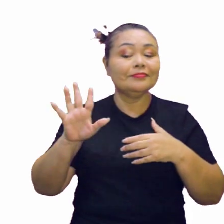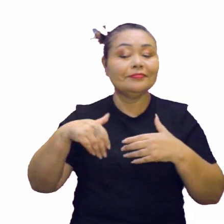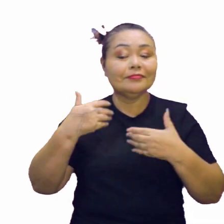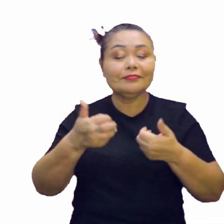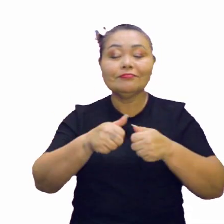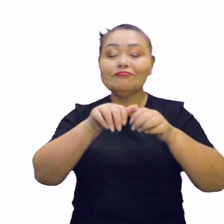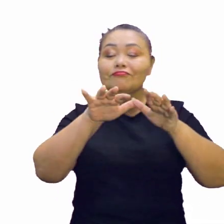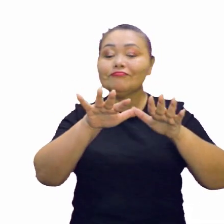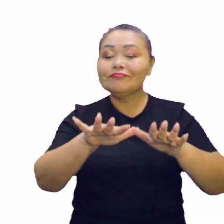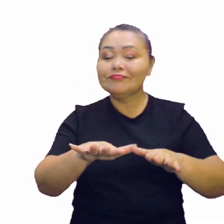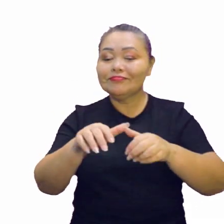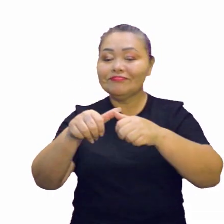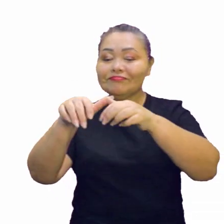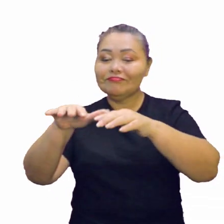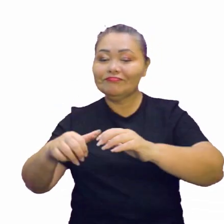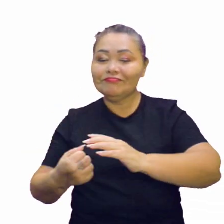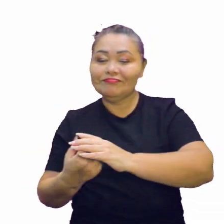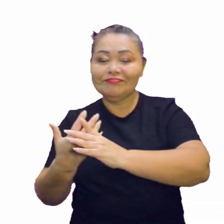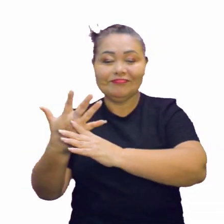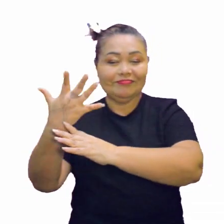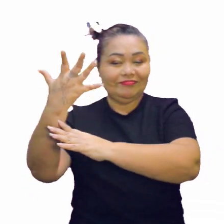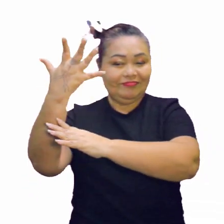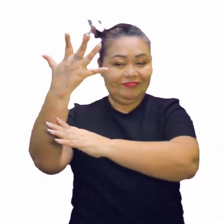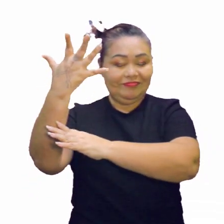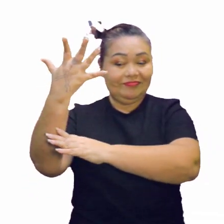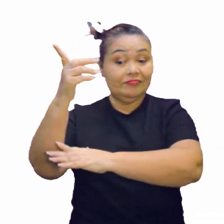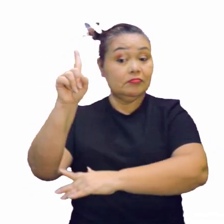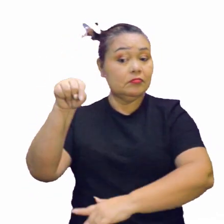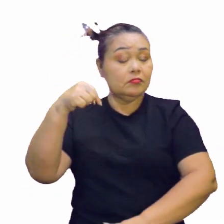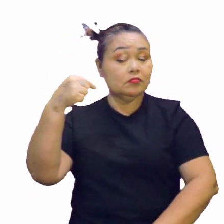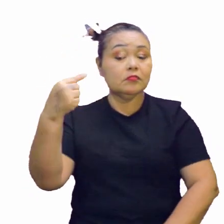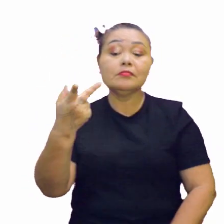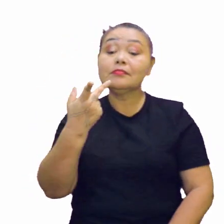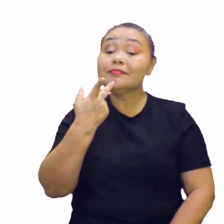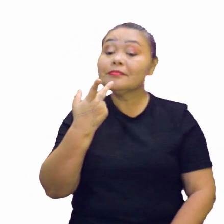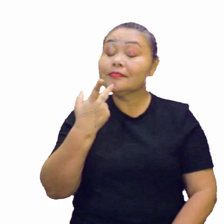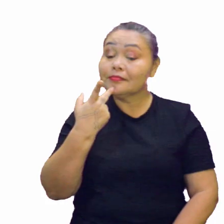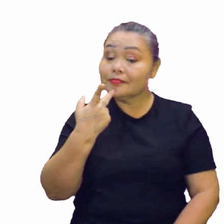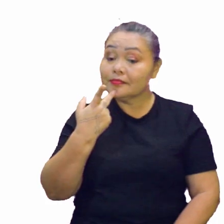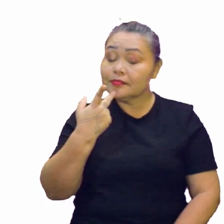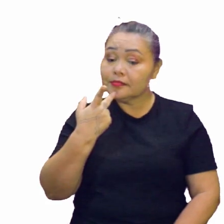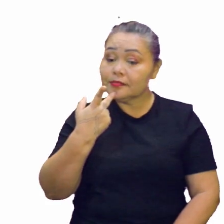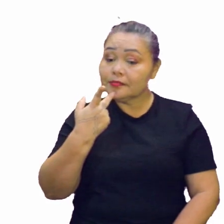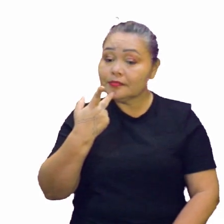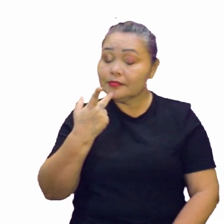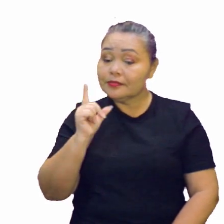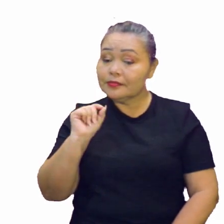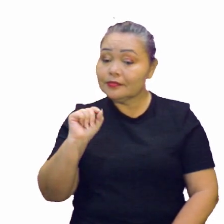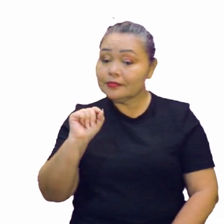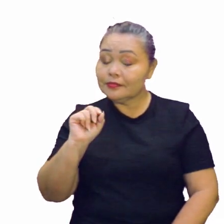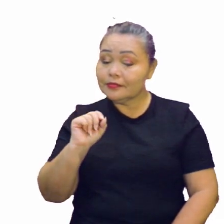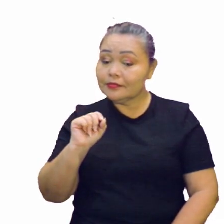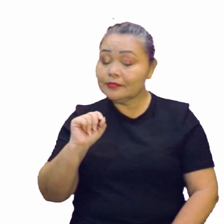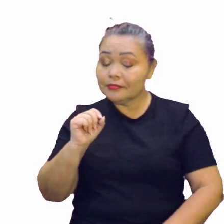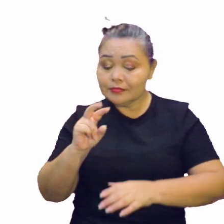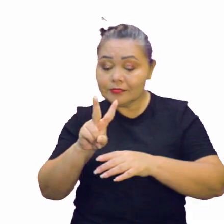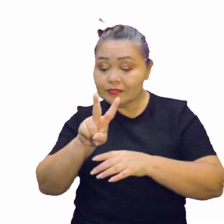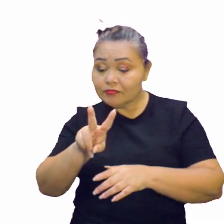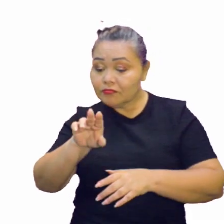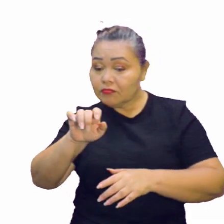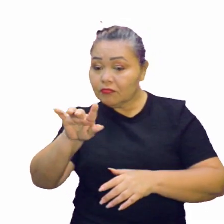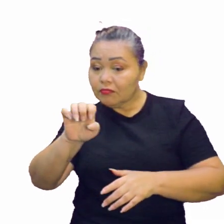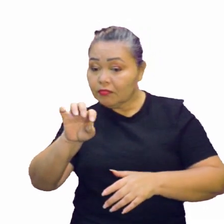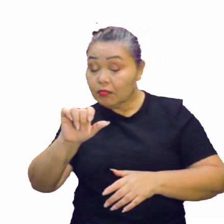se desenvolver. Então, nós estamos falando de vegetais que são